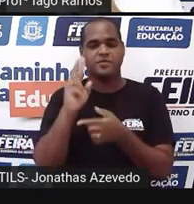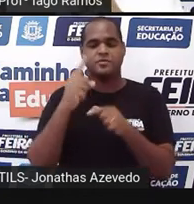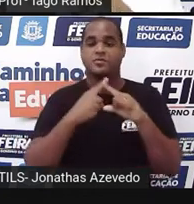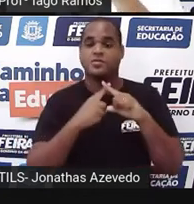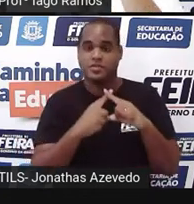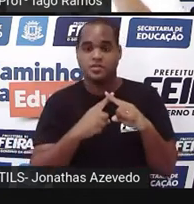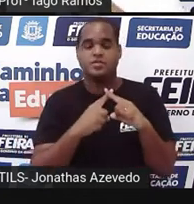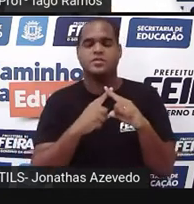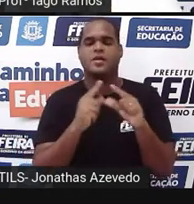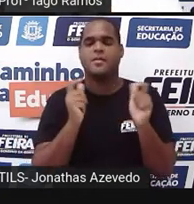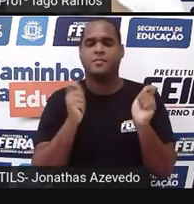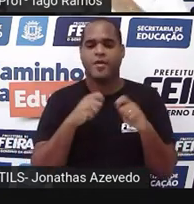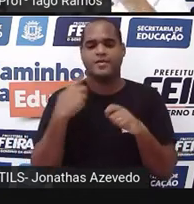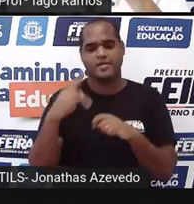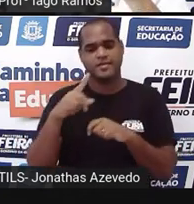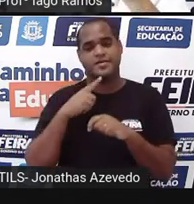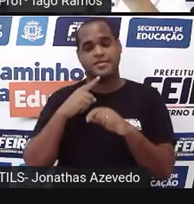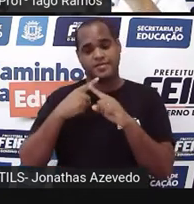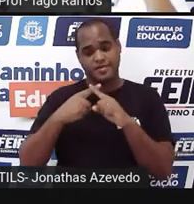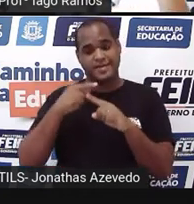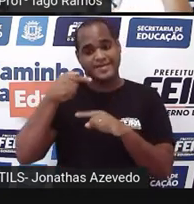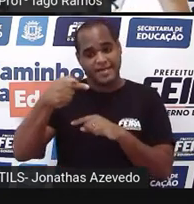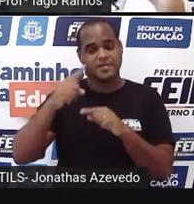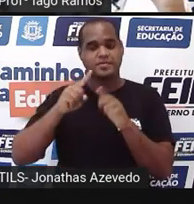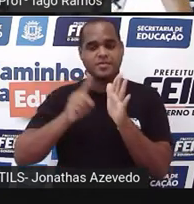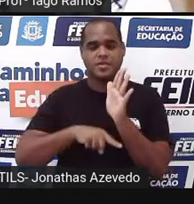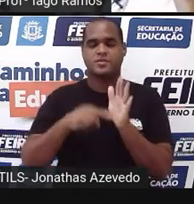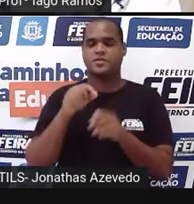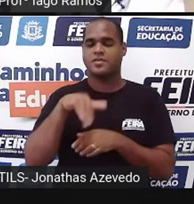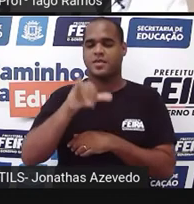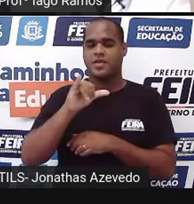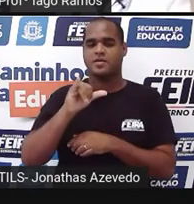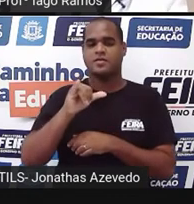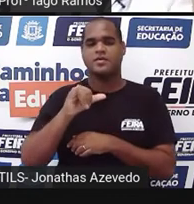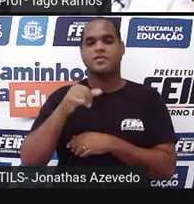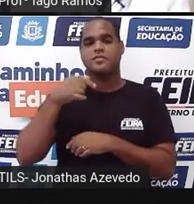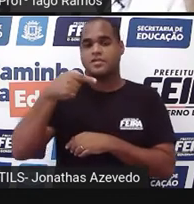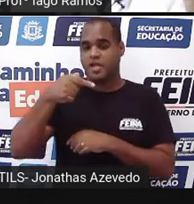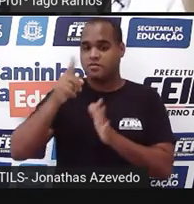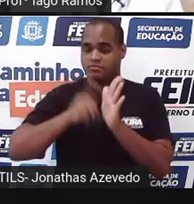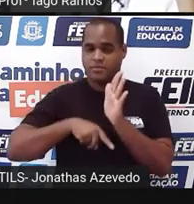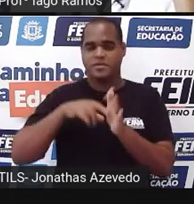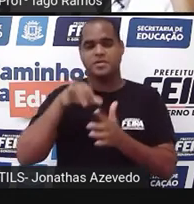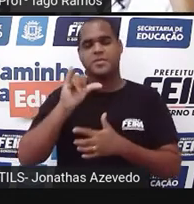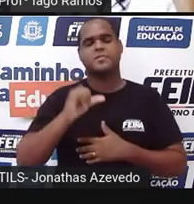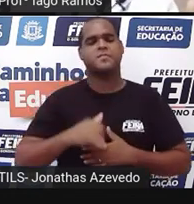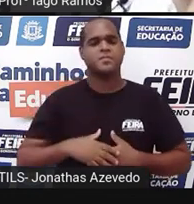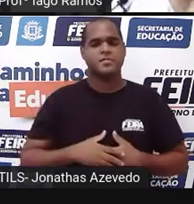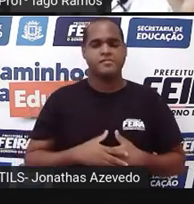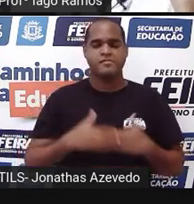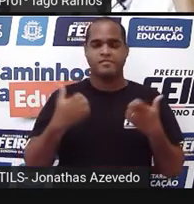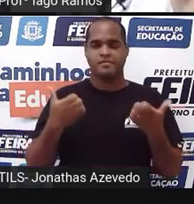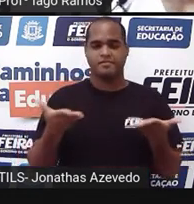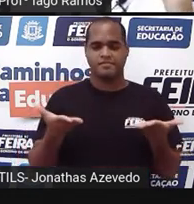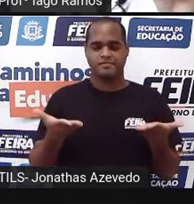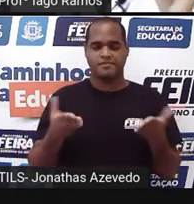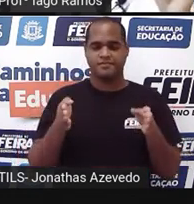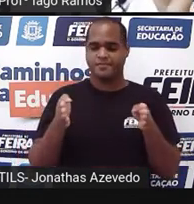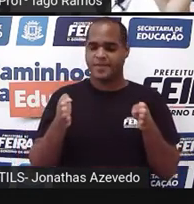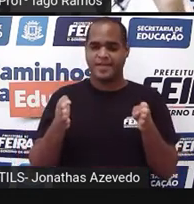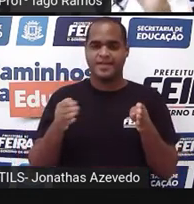está sendo 7 - y x = 7 - Y Então até esse momento